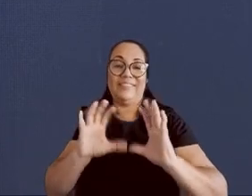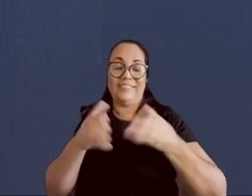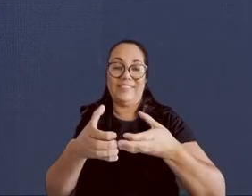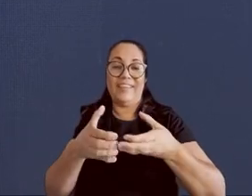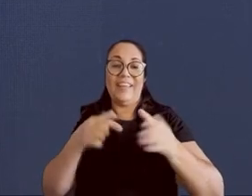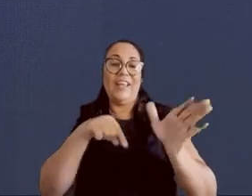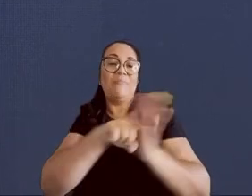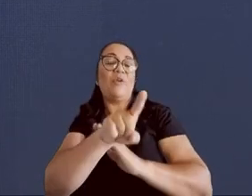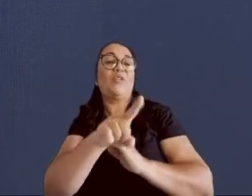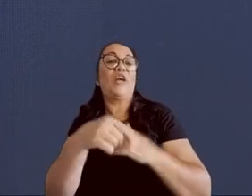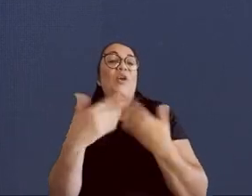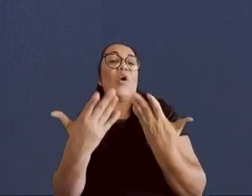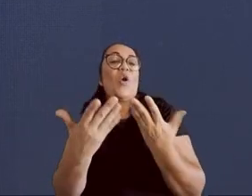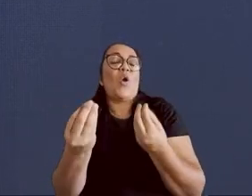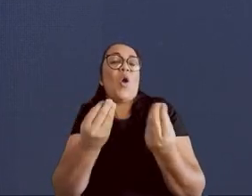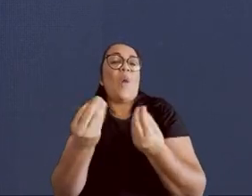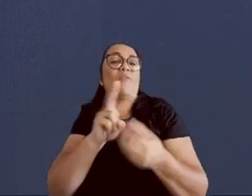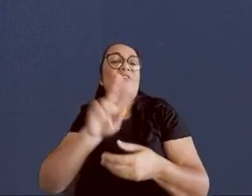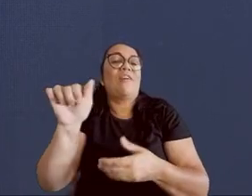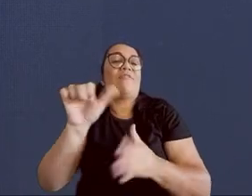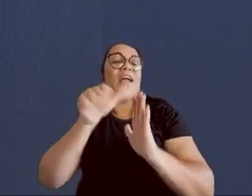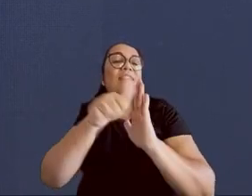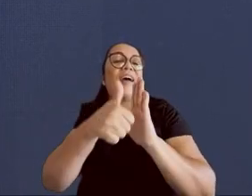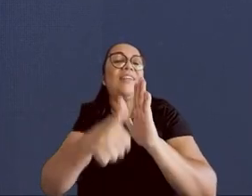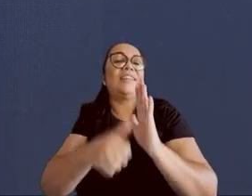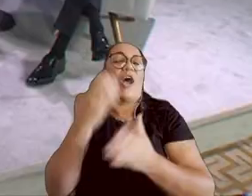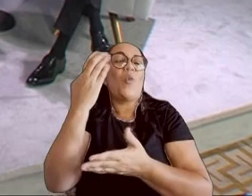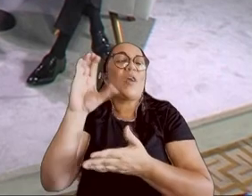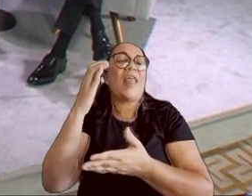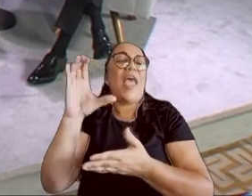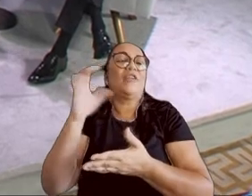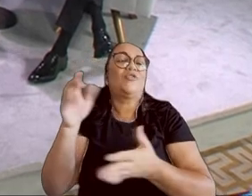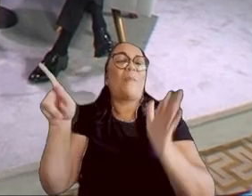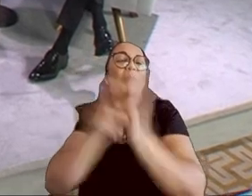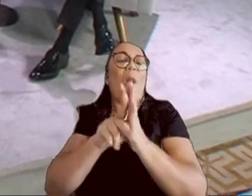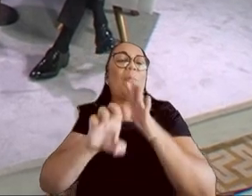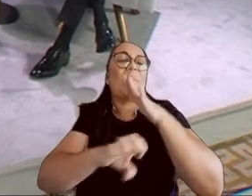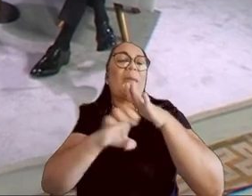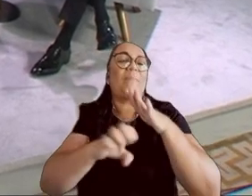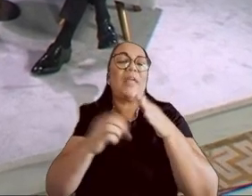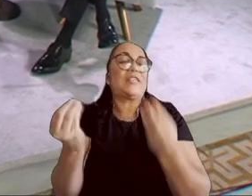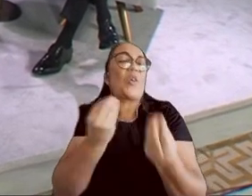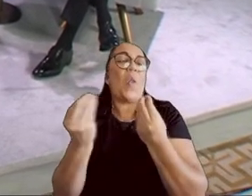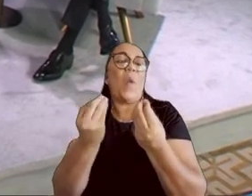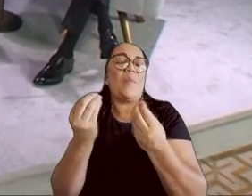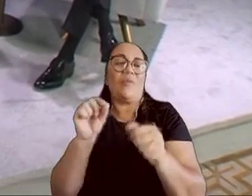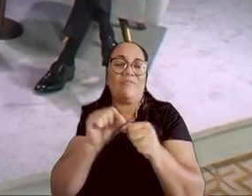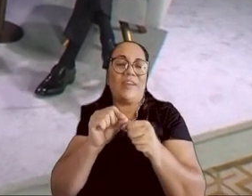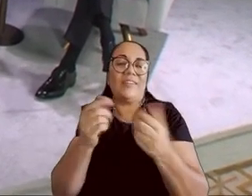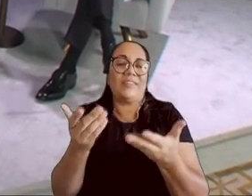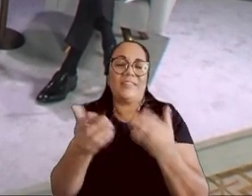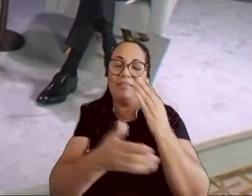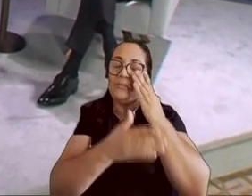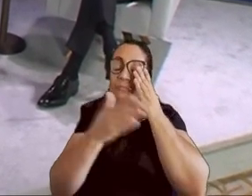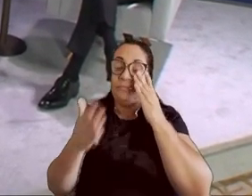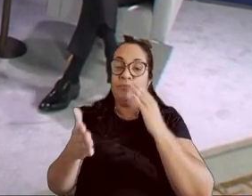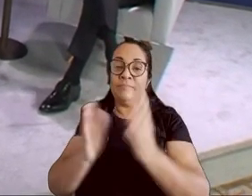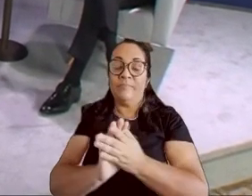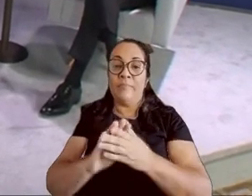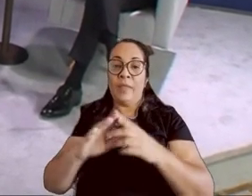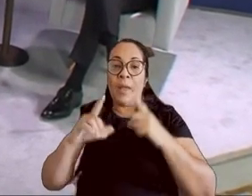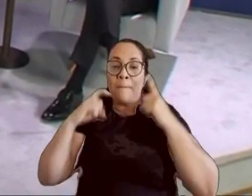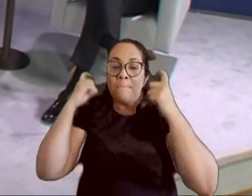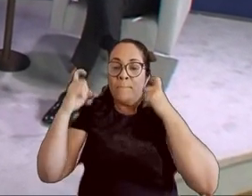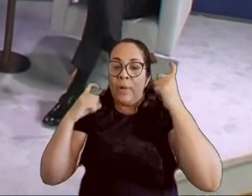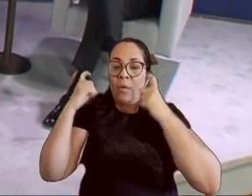hoje tem algumas mas vamos lá acho que a principal preocupação de curtíssimo prazo é